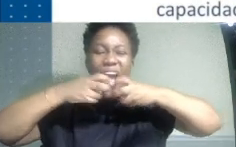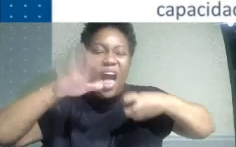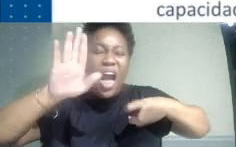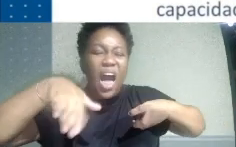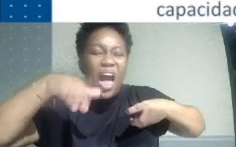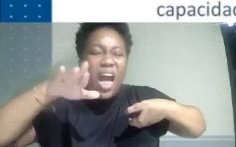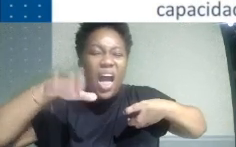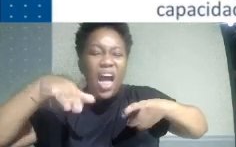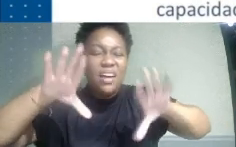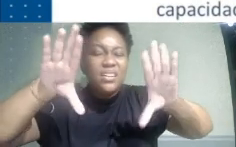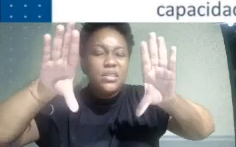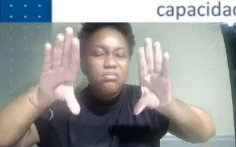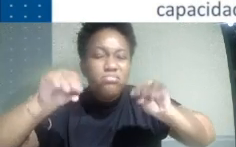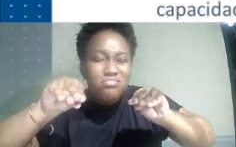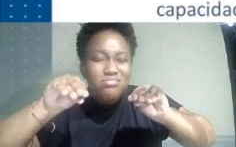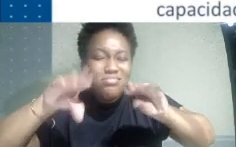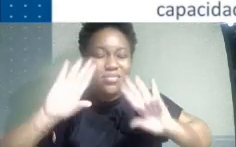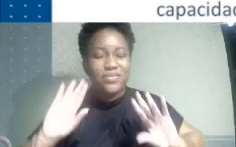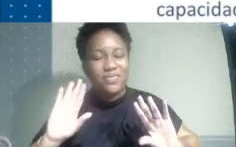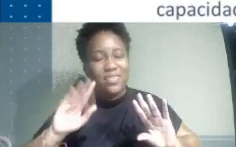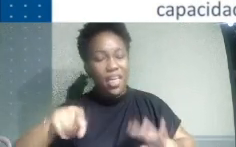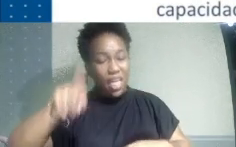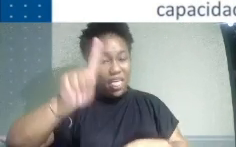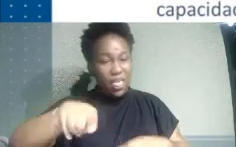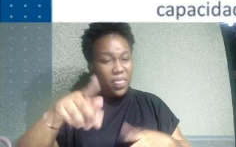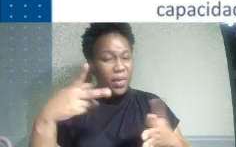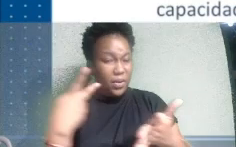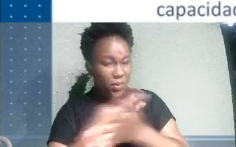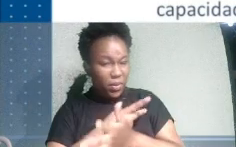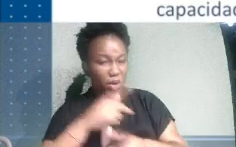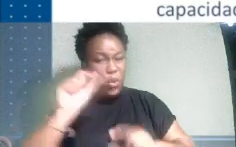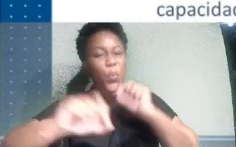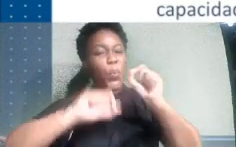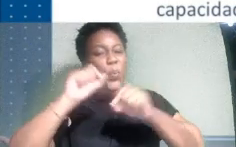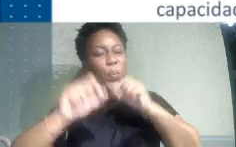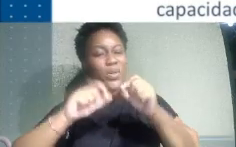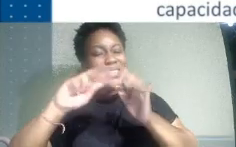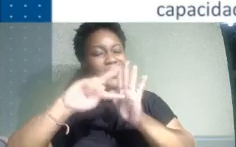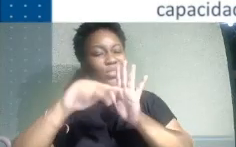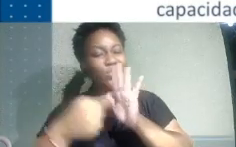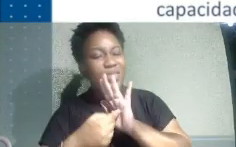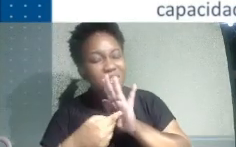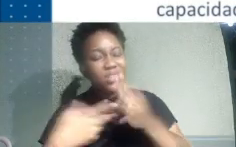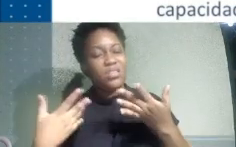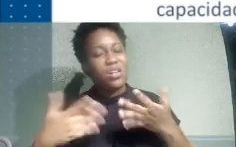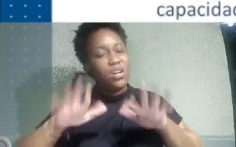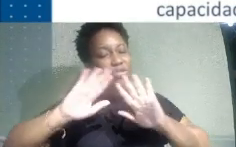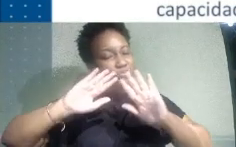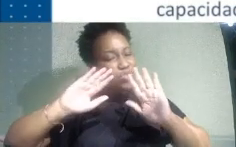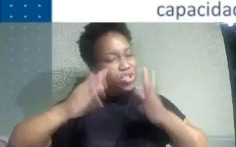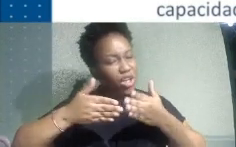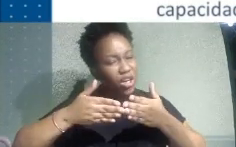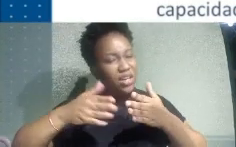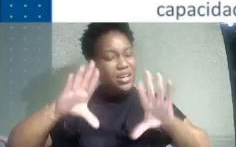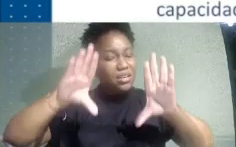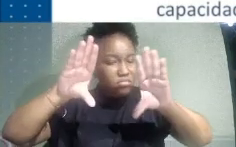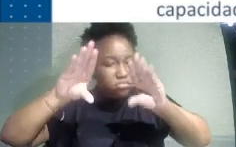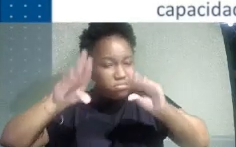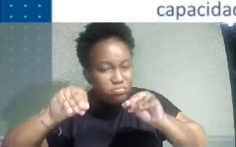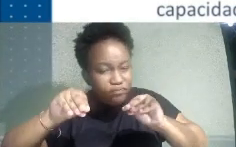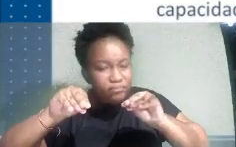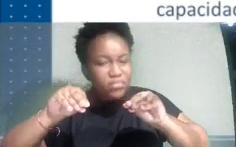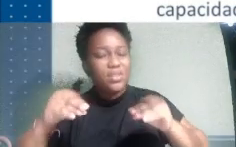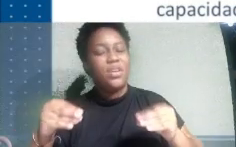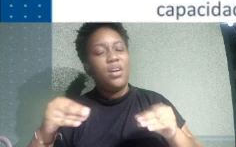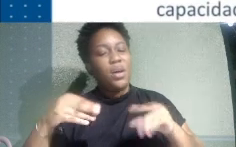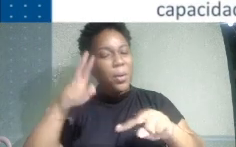a chave. É mais ou menos isso que acontece, tá? O que significa isso? O disjuntor ele foi acionado, ele foi desligado,